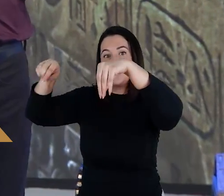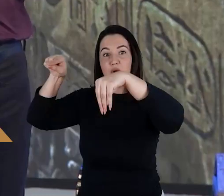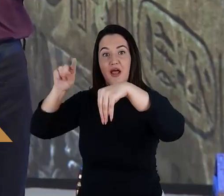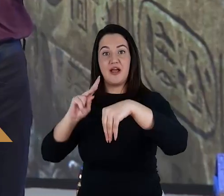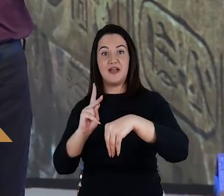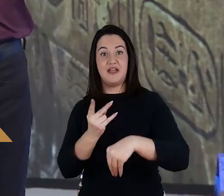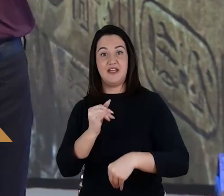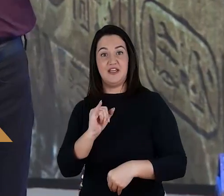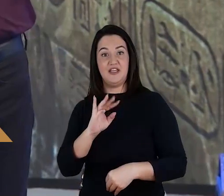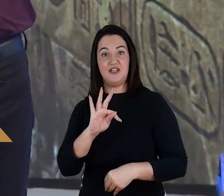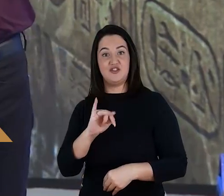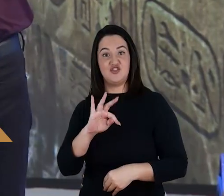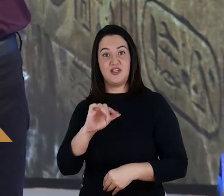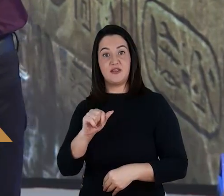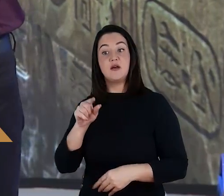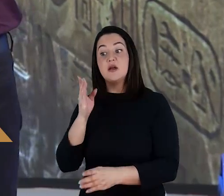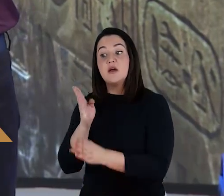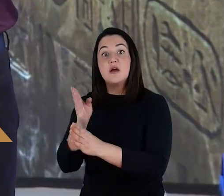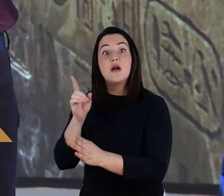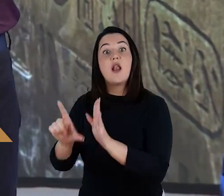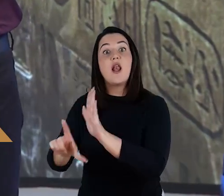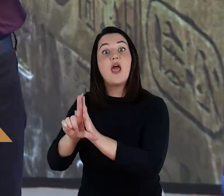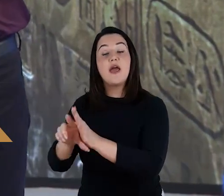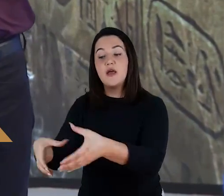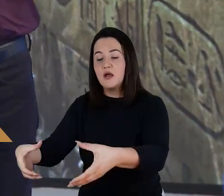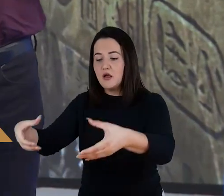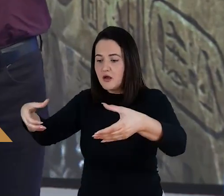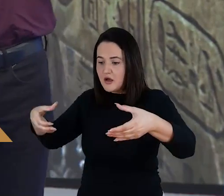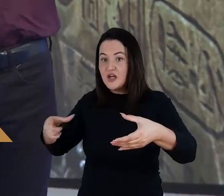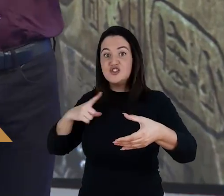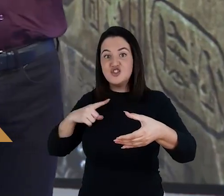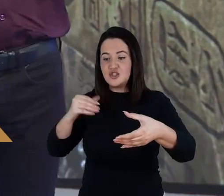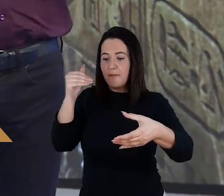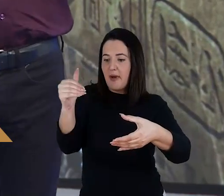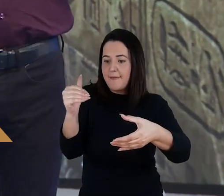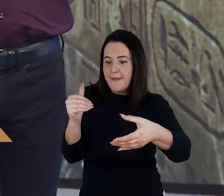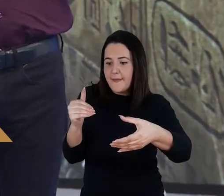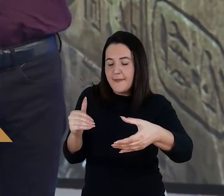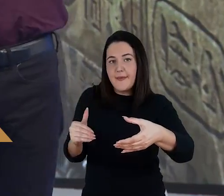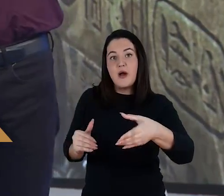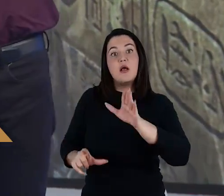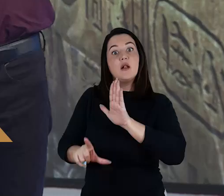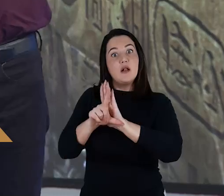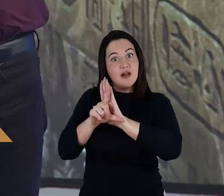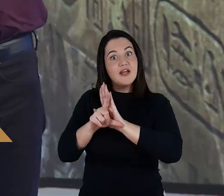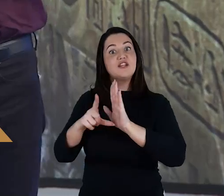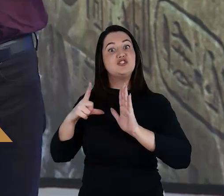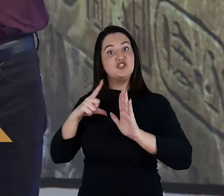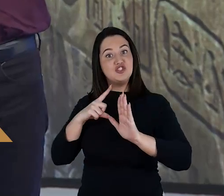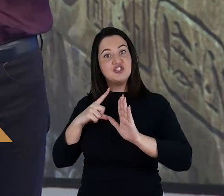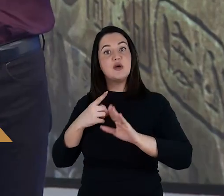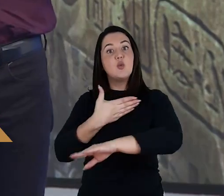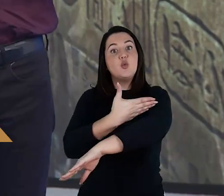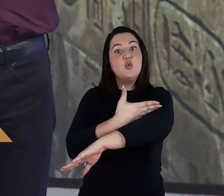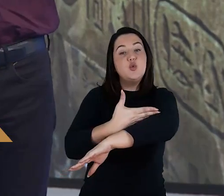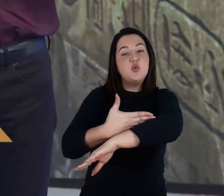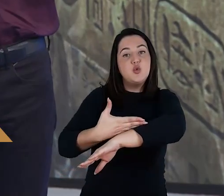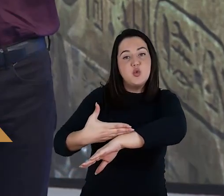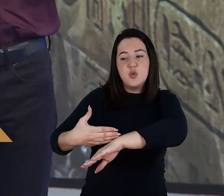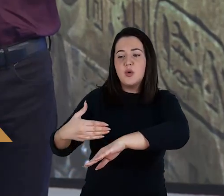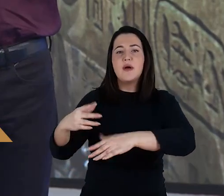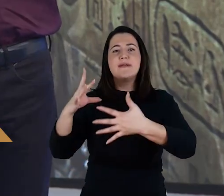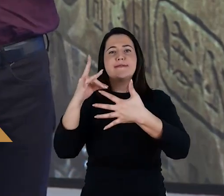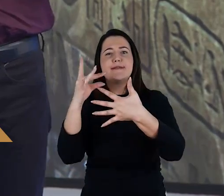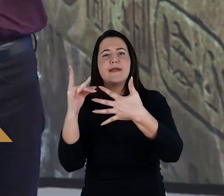uma vez errados. O seu sistema sacerdotal, conforme descrito nos tabletes, possuíam ritos e cerimônias tão bem